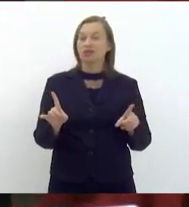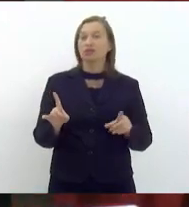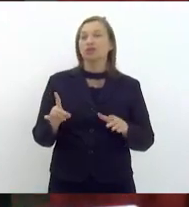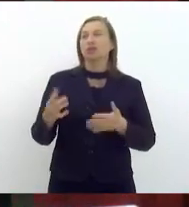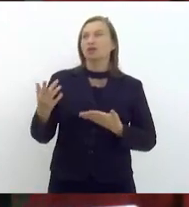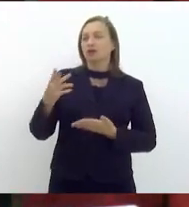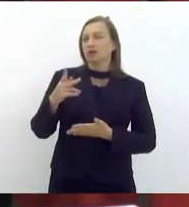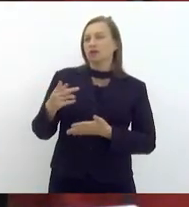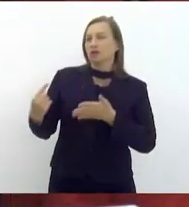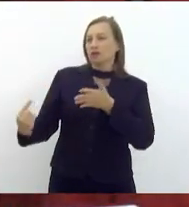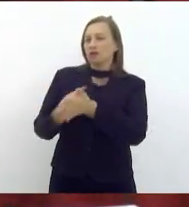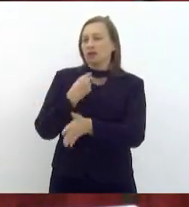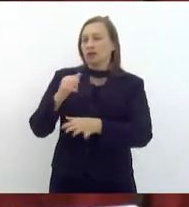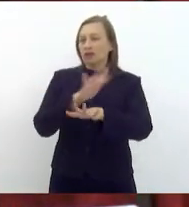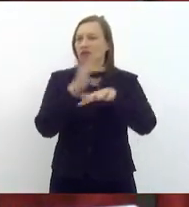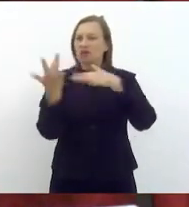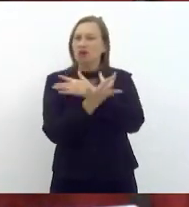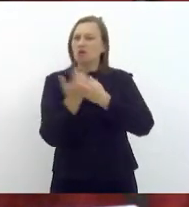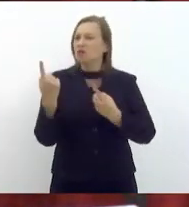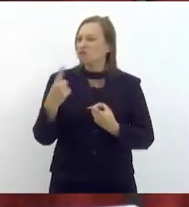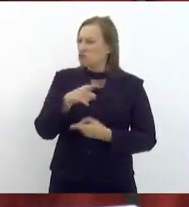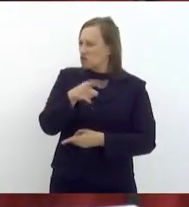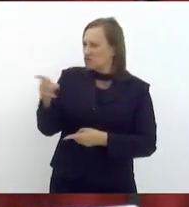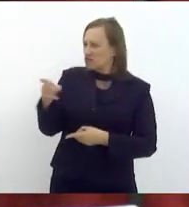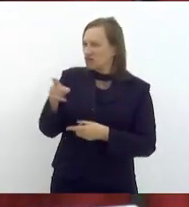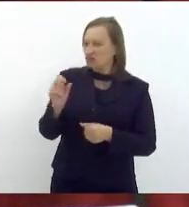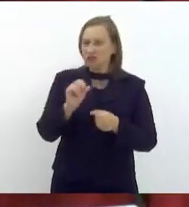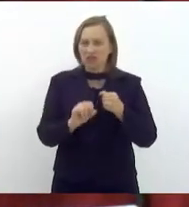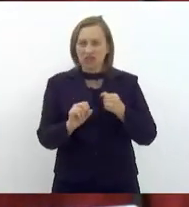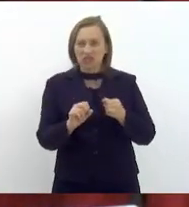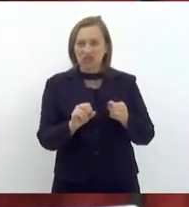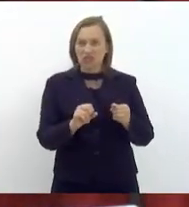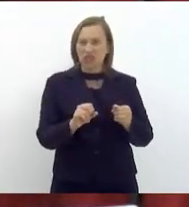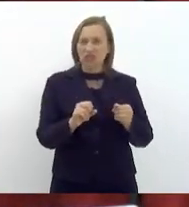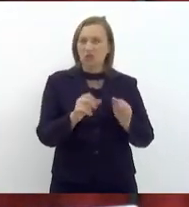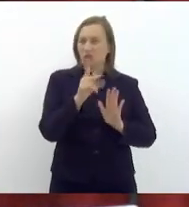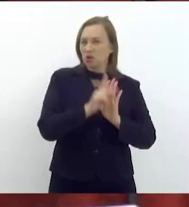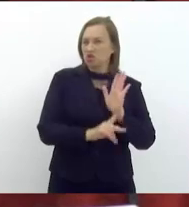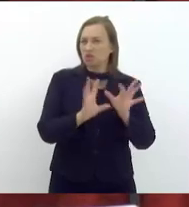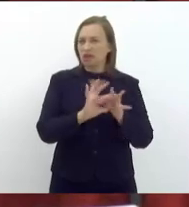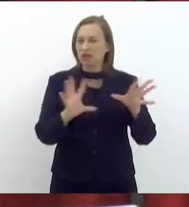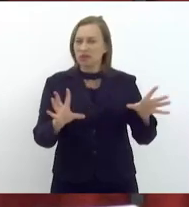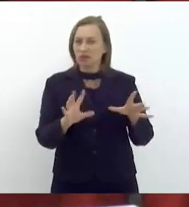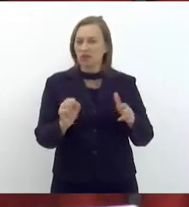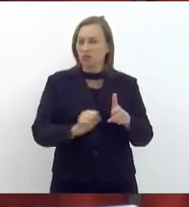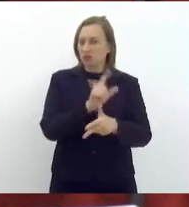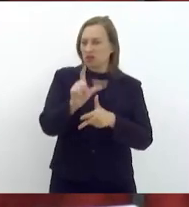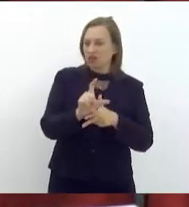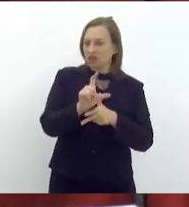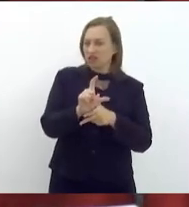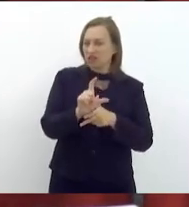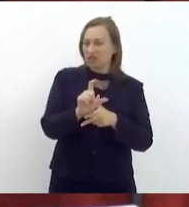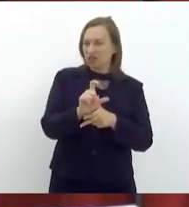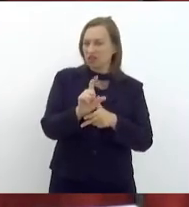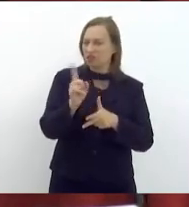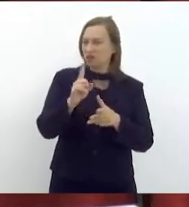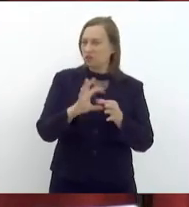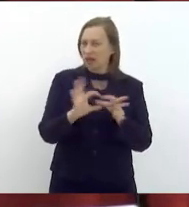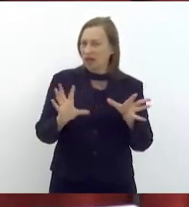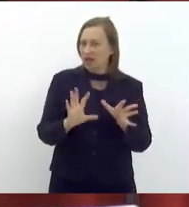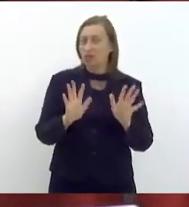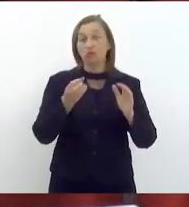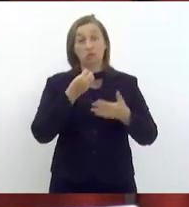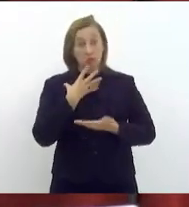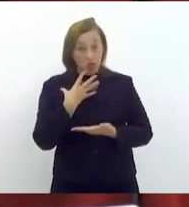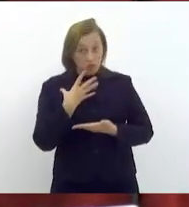alguém me perguntou nas redes sociais lá vocês estão fazendo projeto autorizativo e o Poder Executivo não está autorizado bom